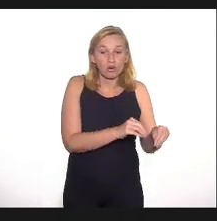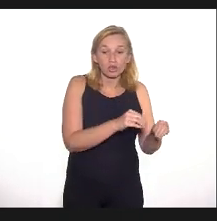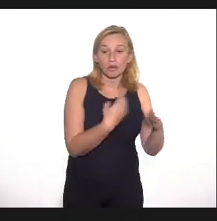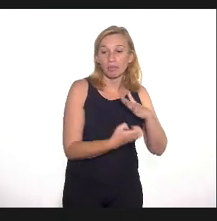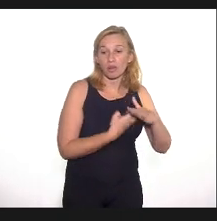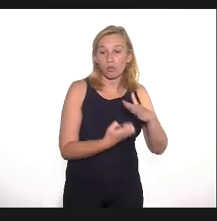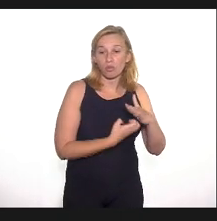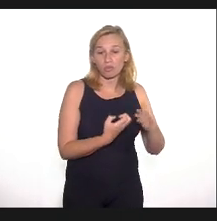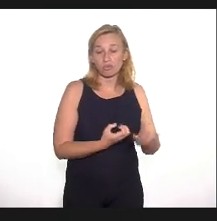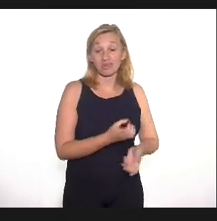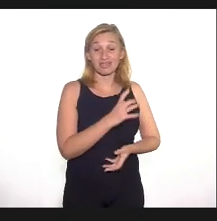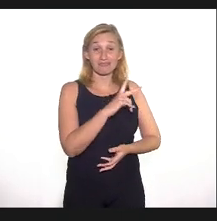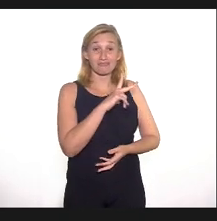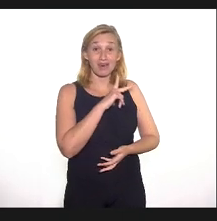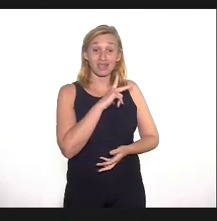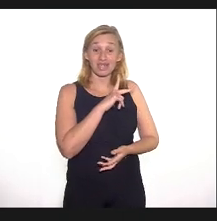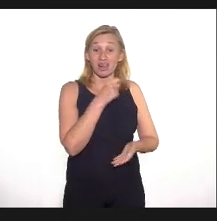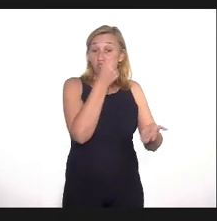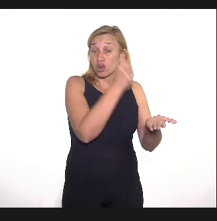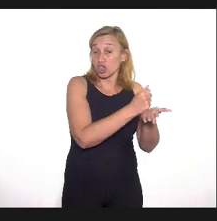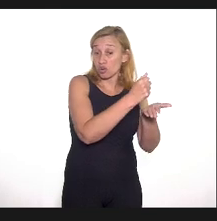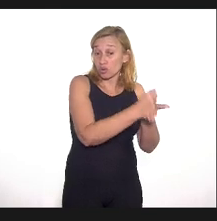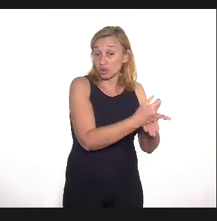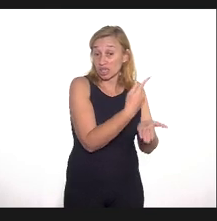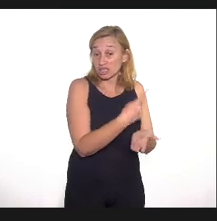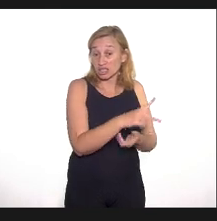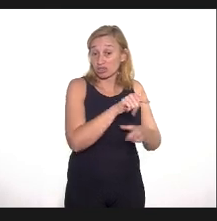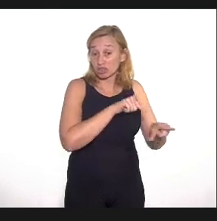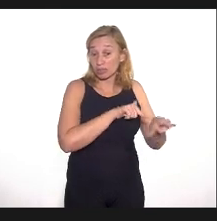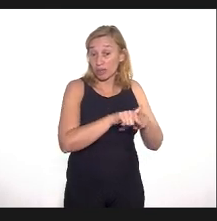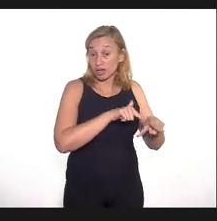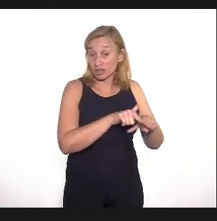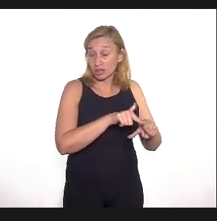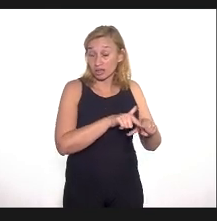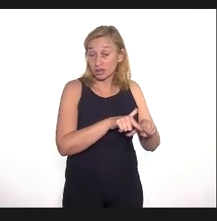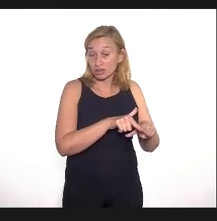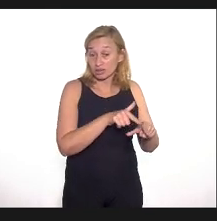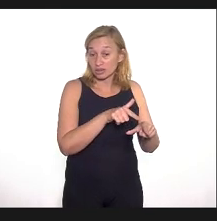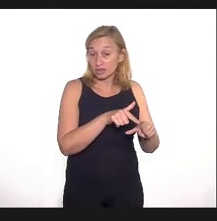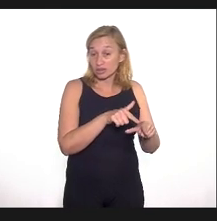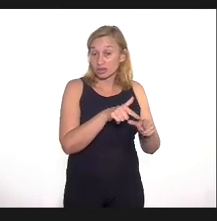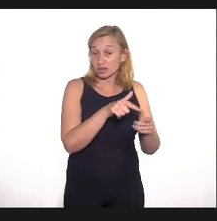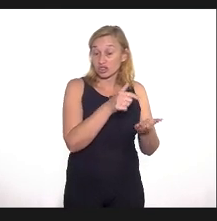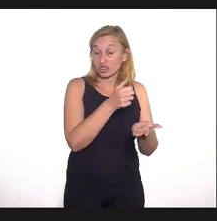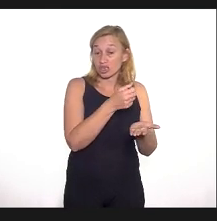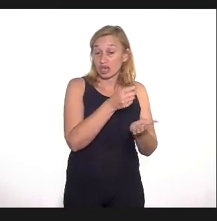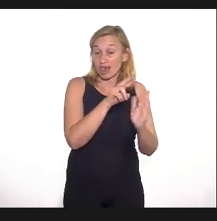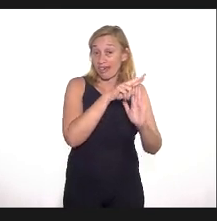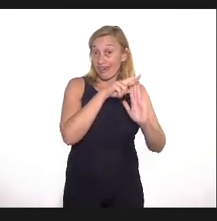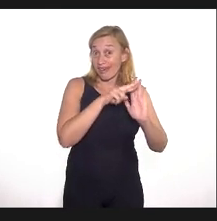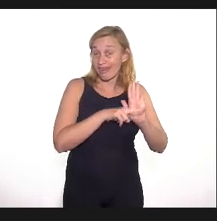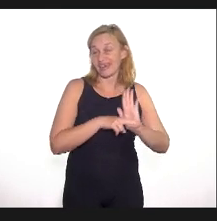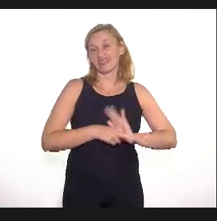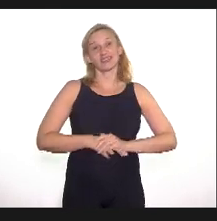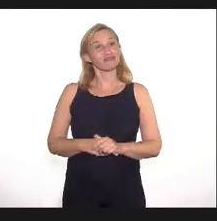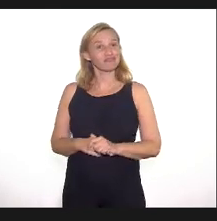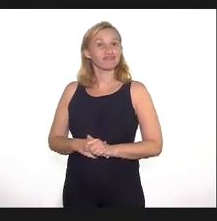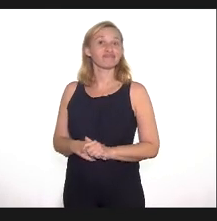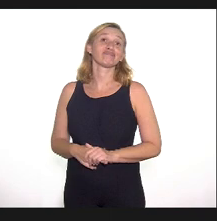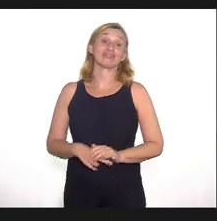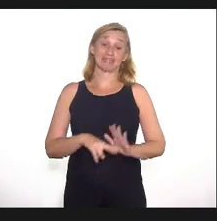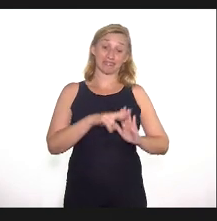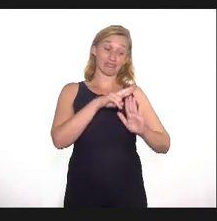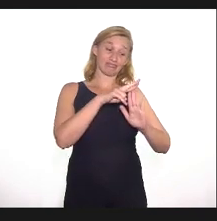empresa privada que contrata seus trabalhadores através de um regime seletista. E esse regime